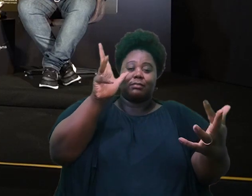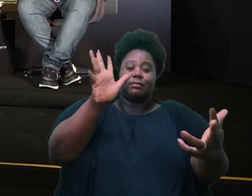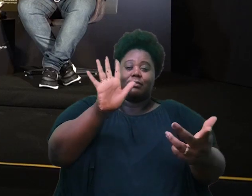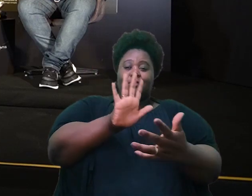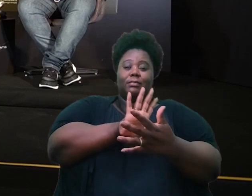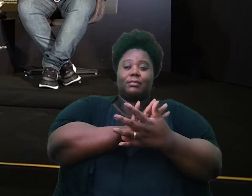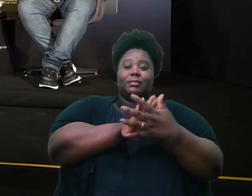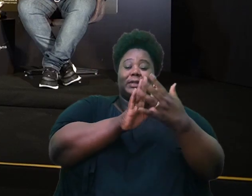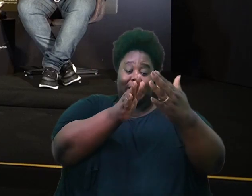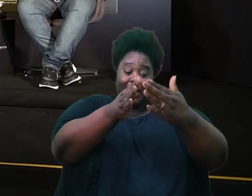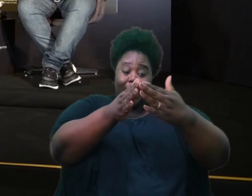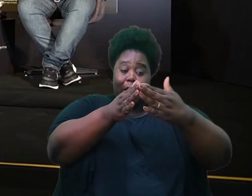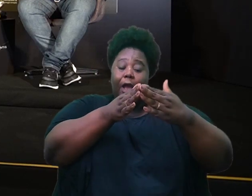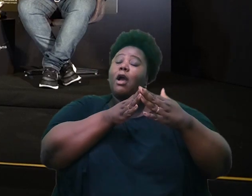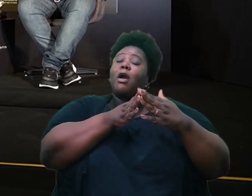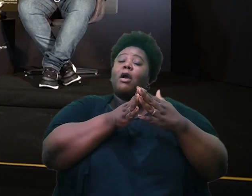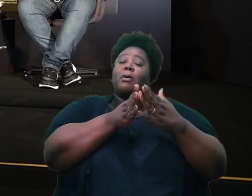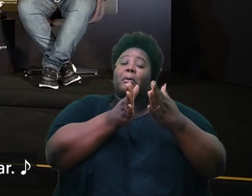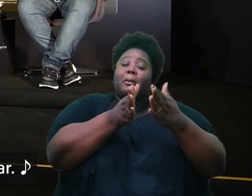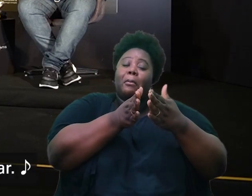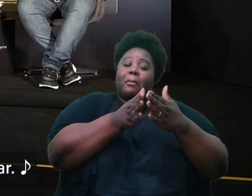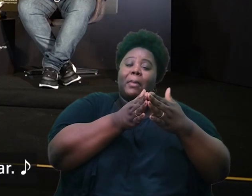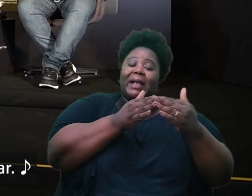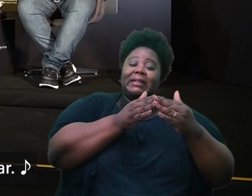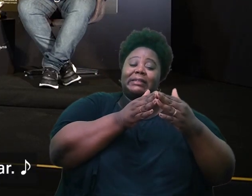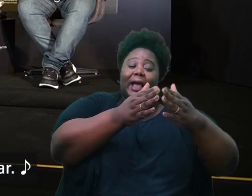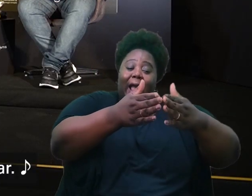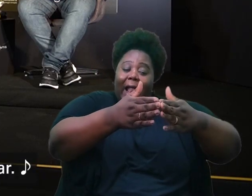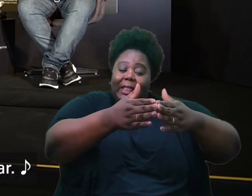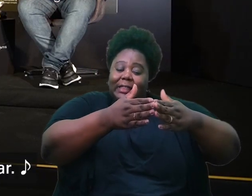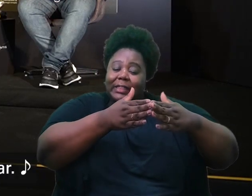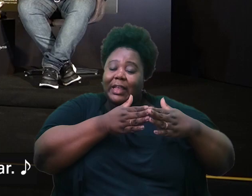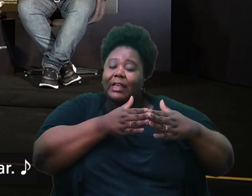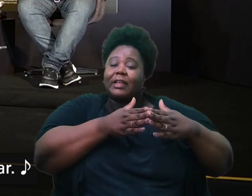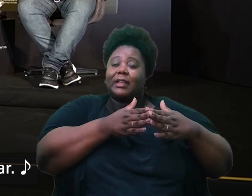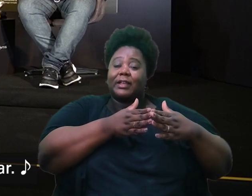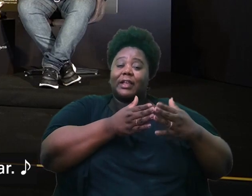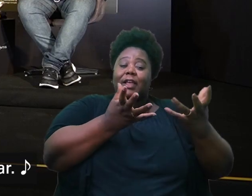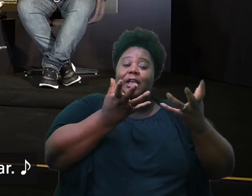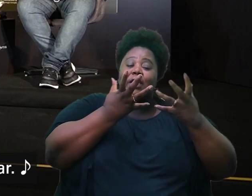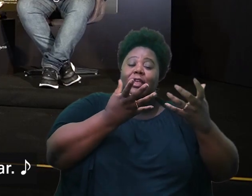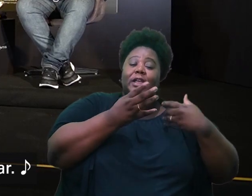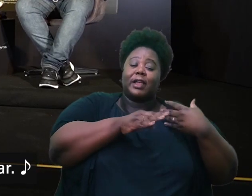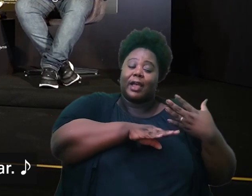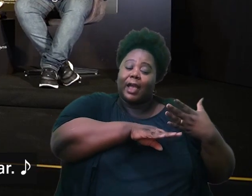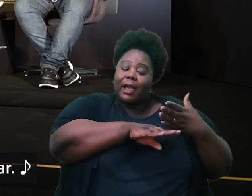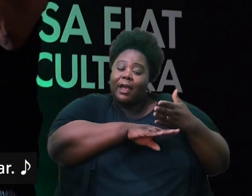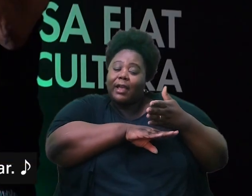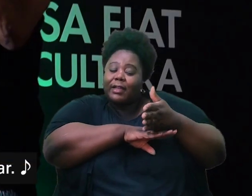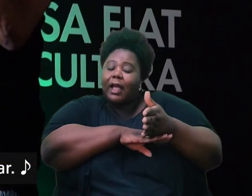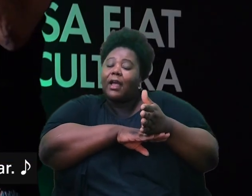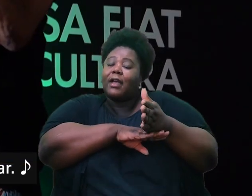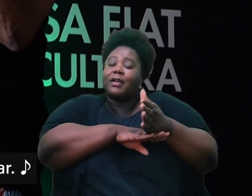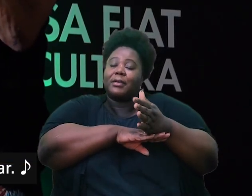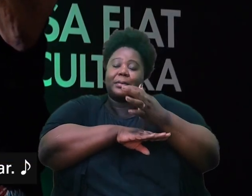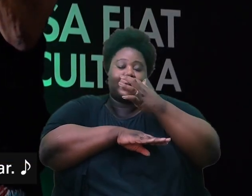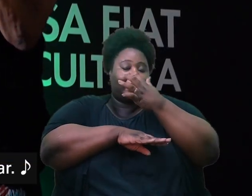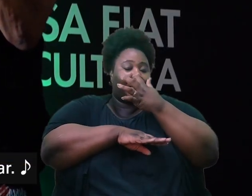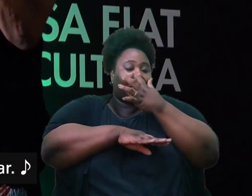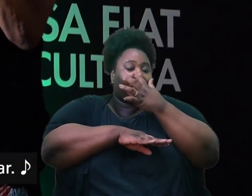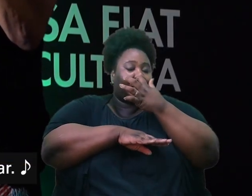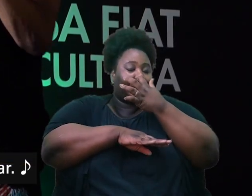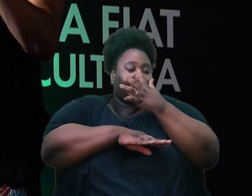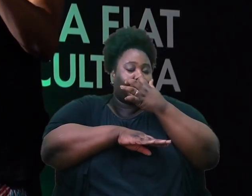Eu peço licença, com licença, deixa o meu gunga